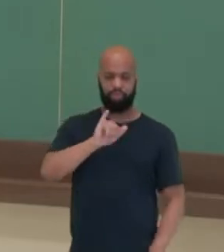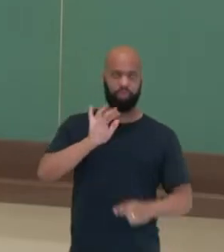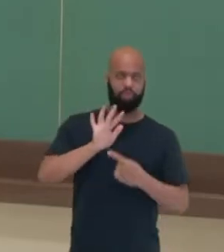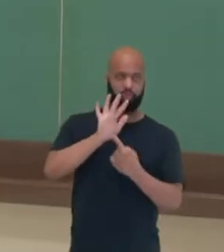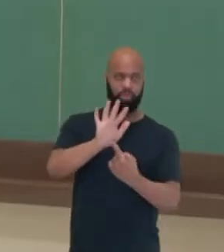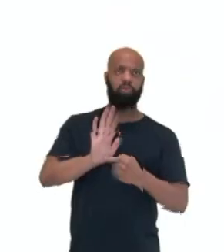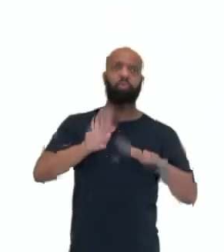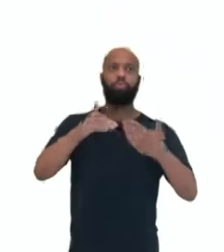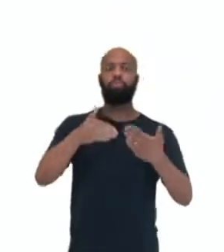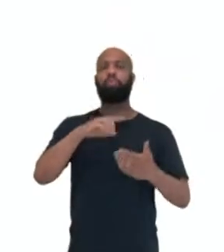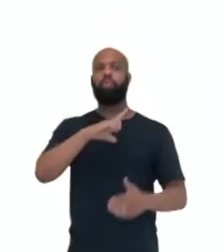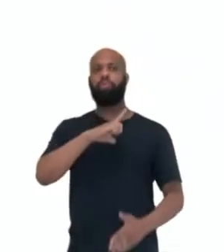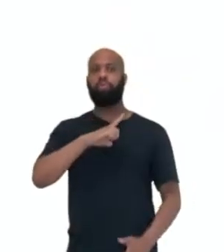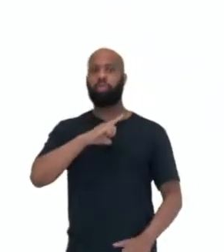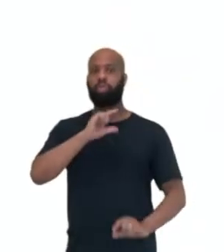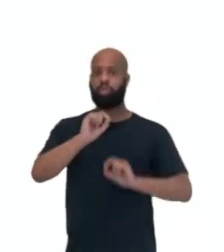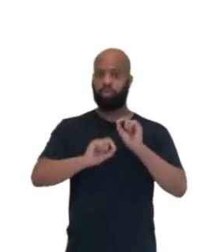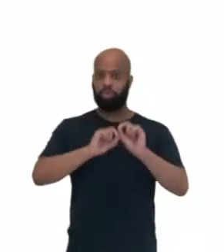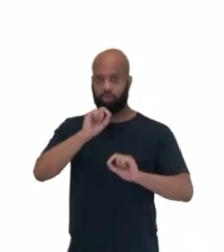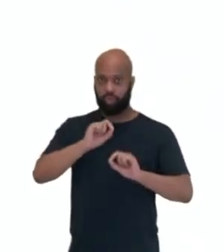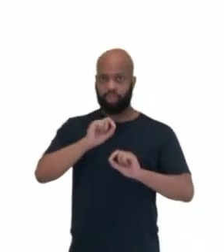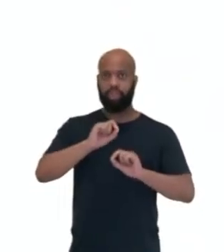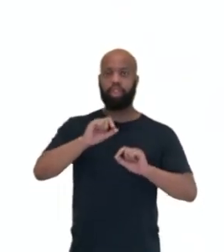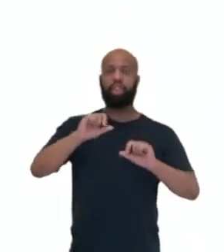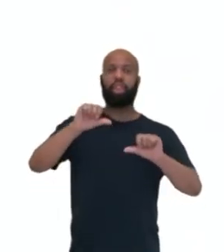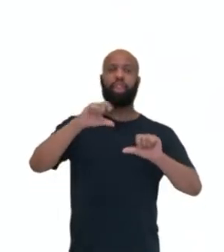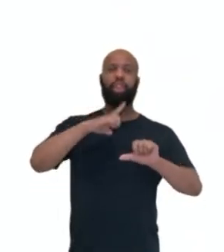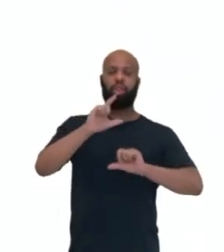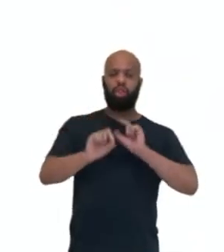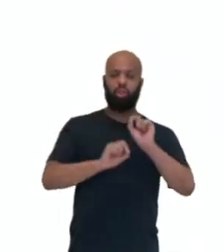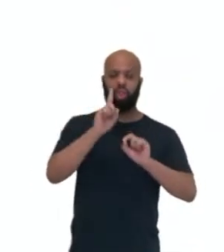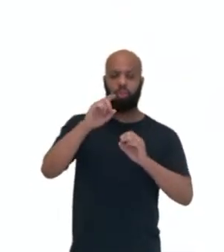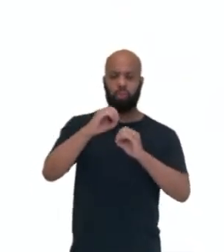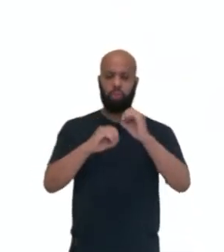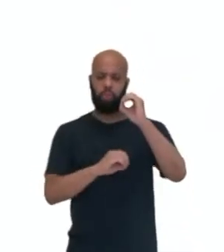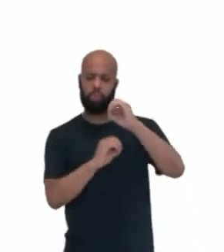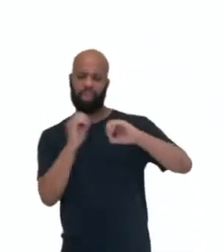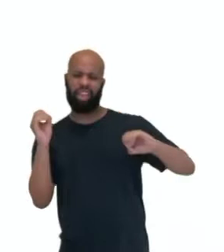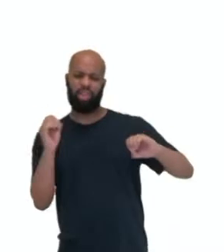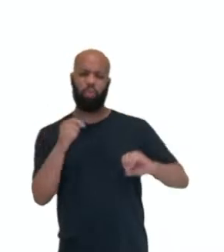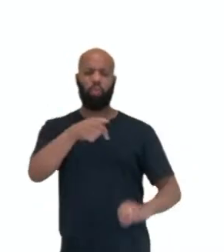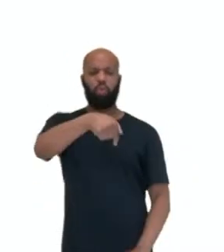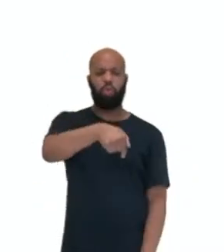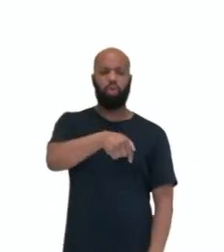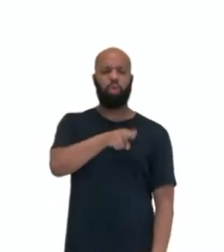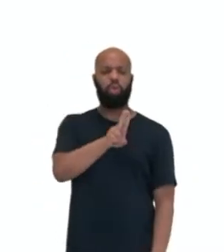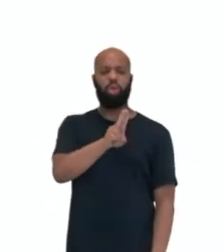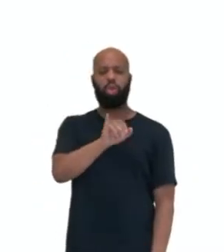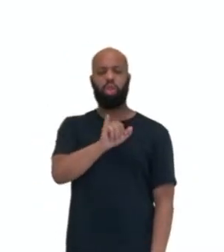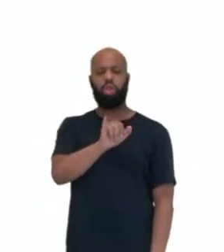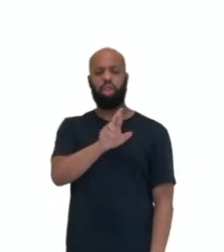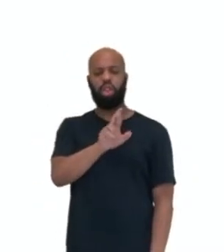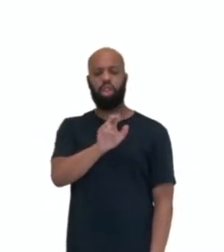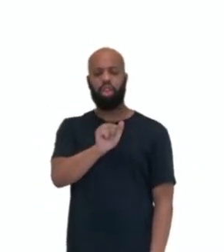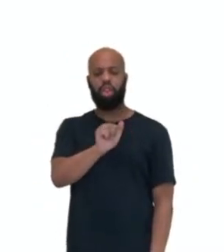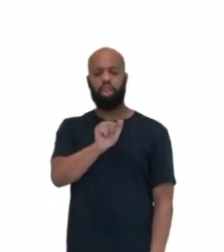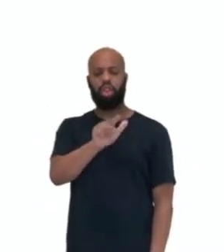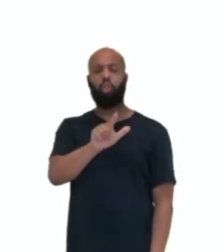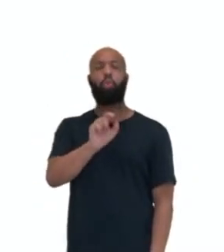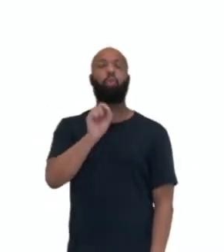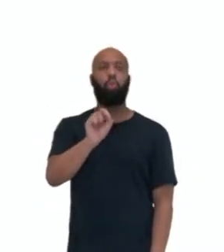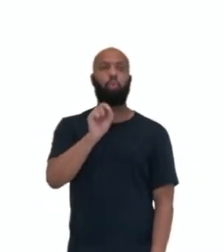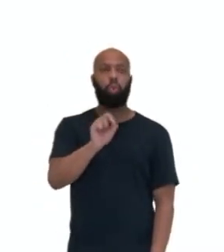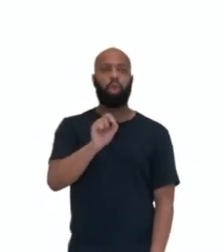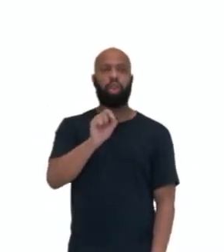A isomeria ótica ocorre em moléculas quirais. Quirais, professor? O que é uma molécula quiral? O termo quiral se refere